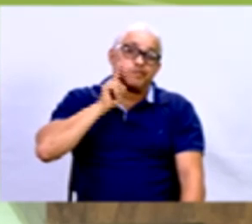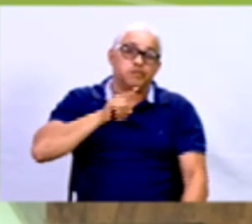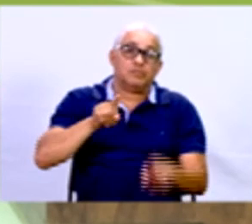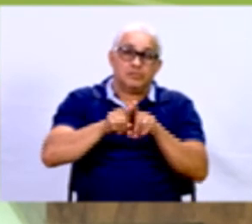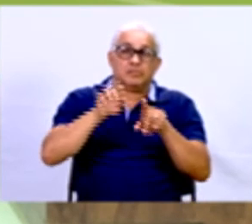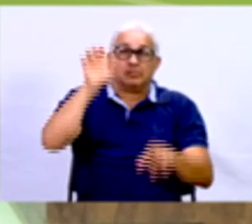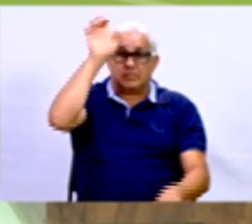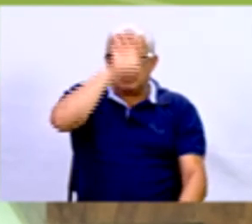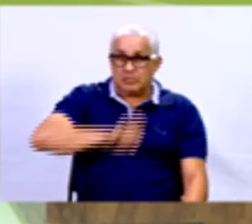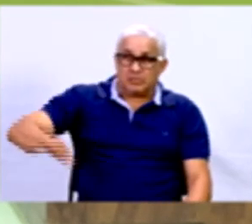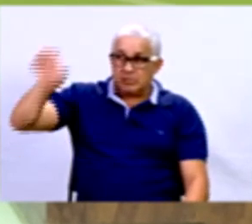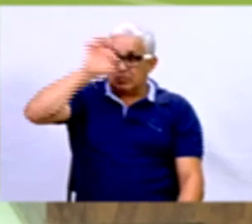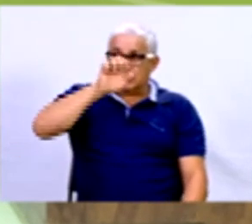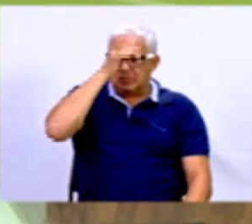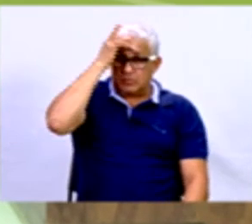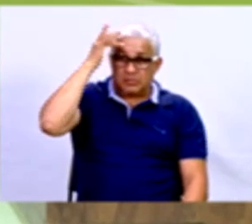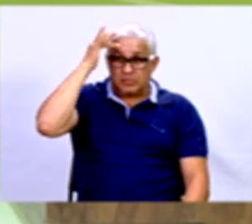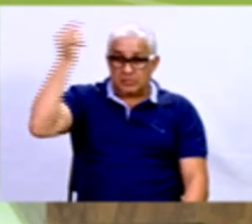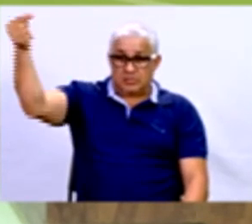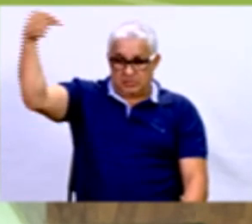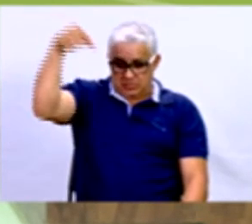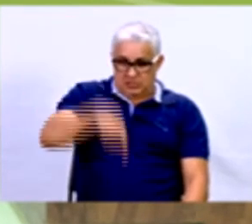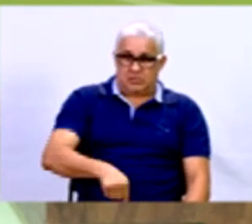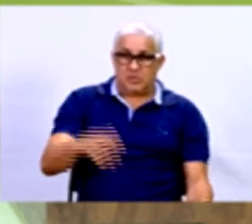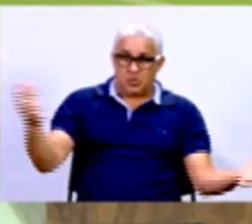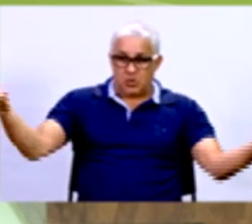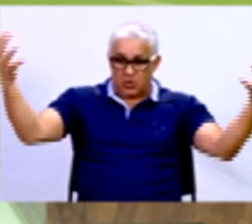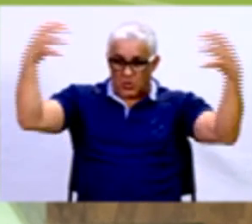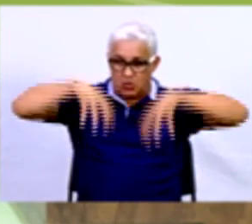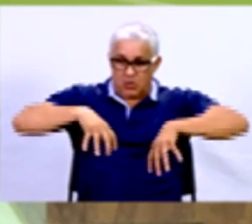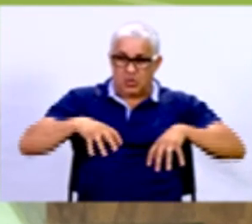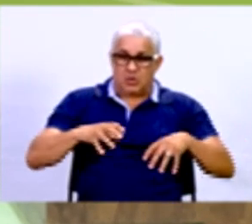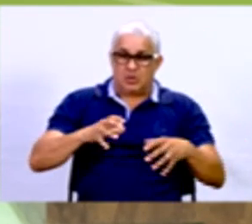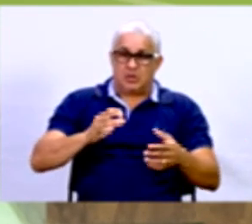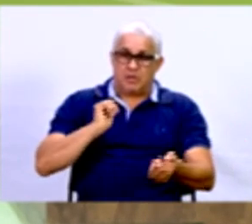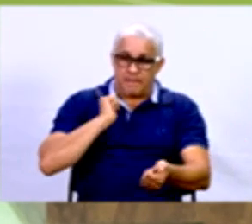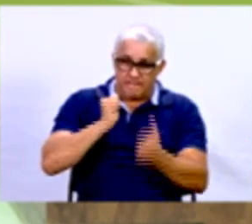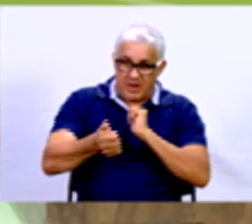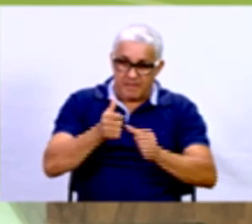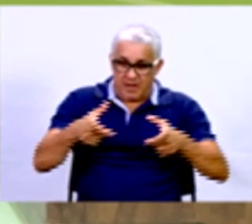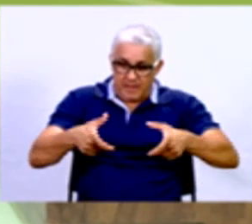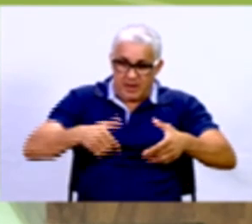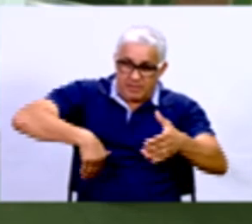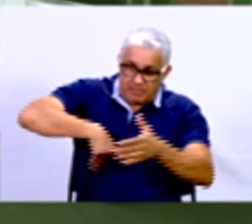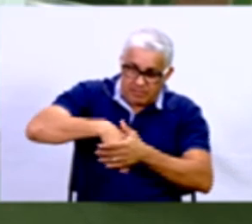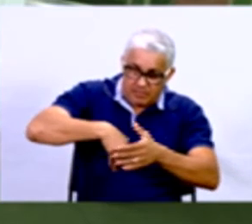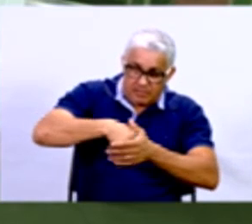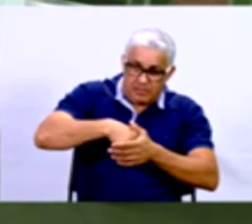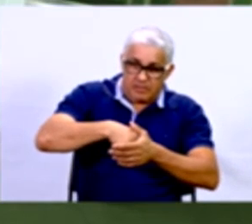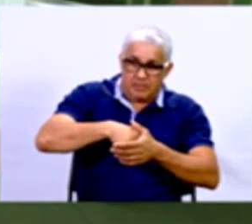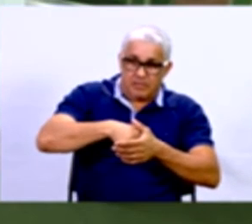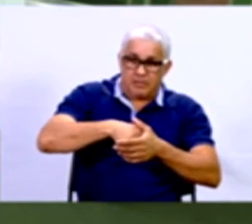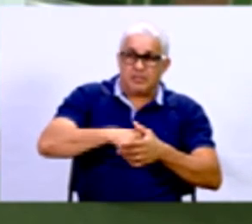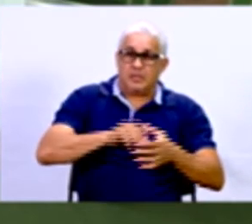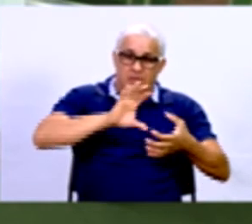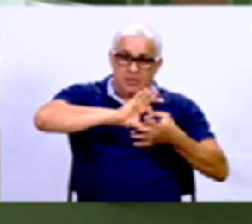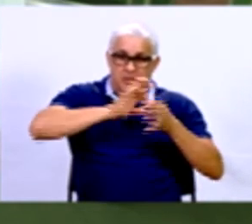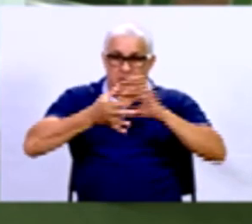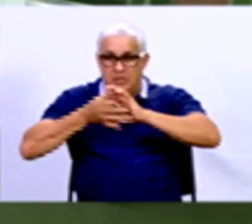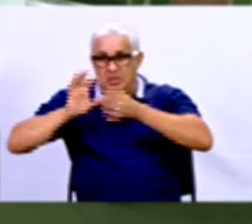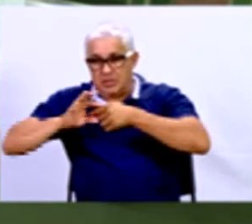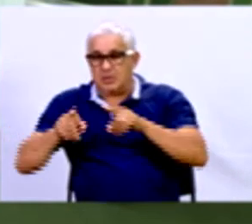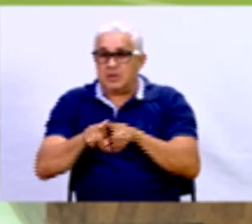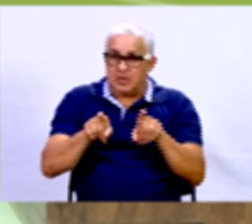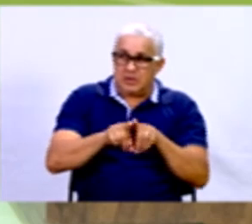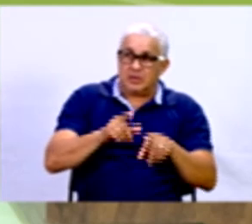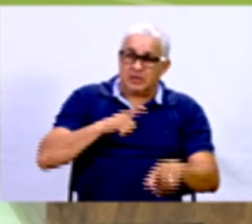Europa. Quando as pessoas vierem para cá, para esses eventos de Copa do Mundo e Olimpíadas, elas vão ter mais facilidades